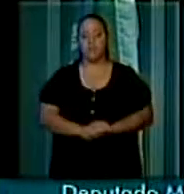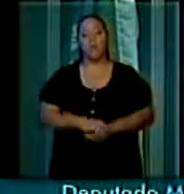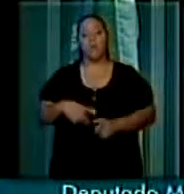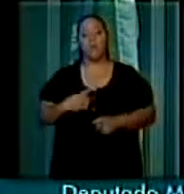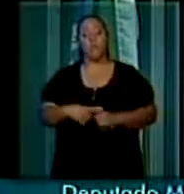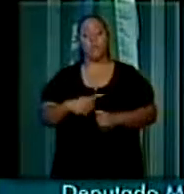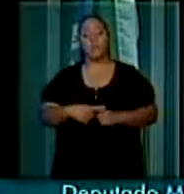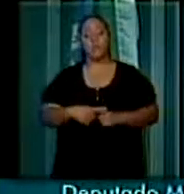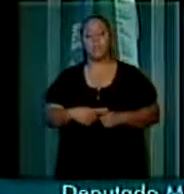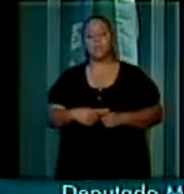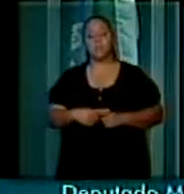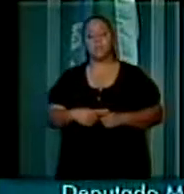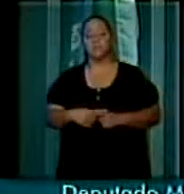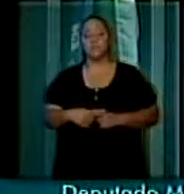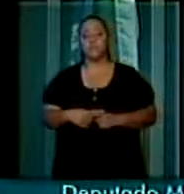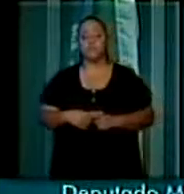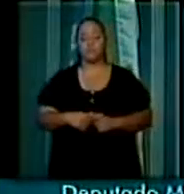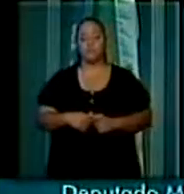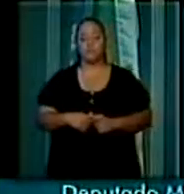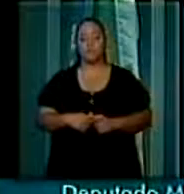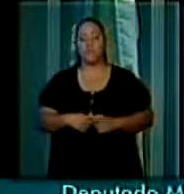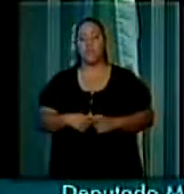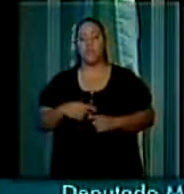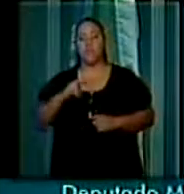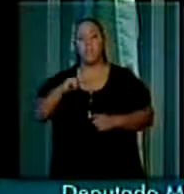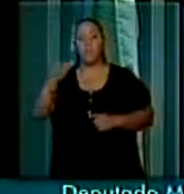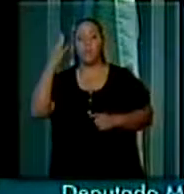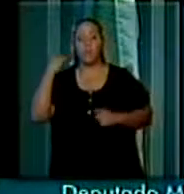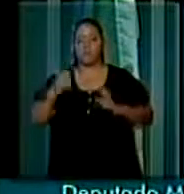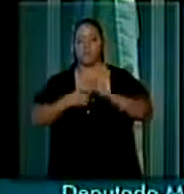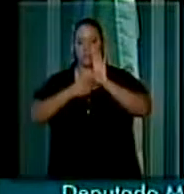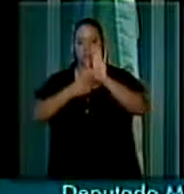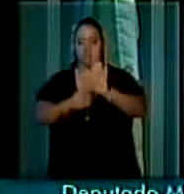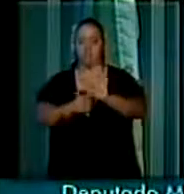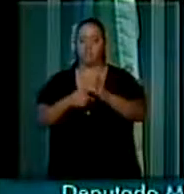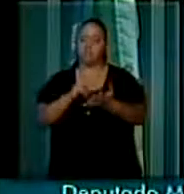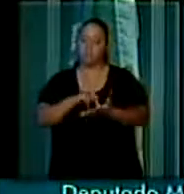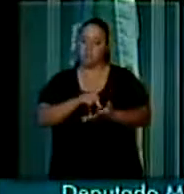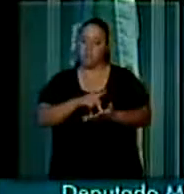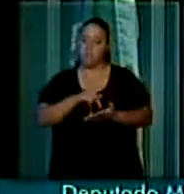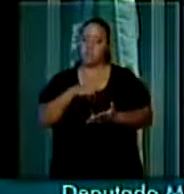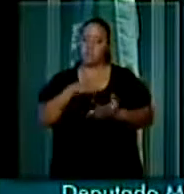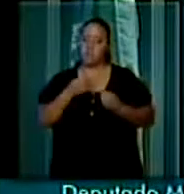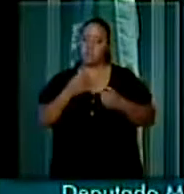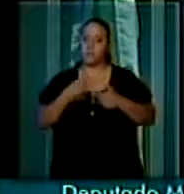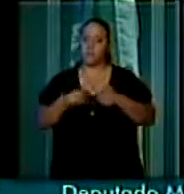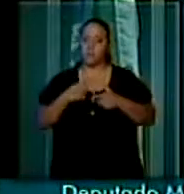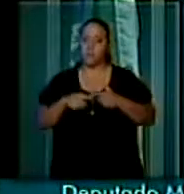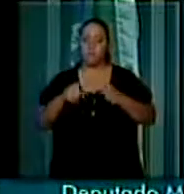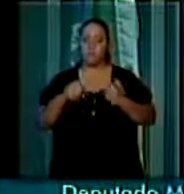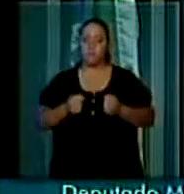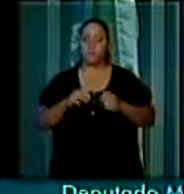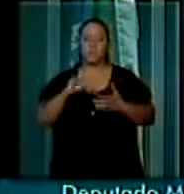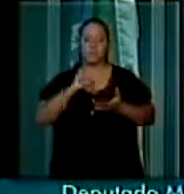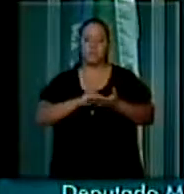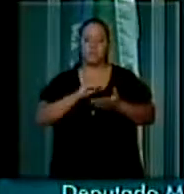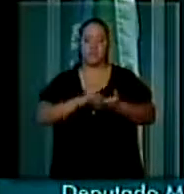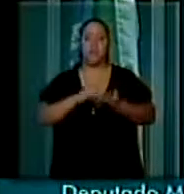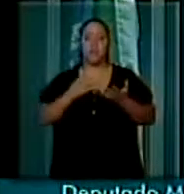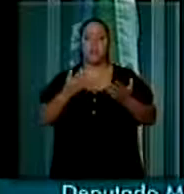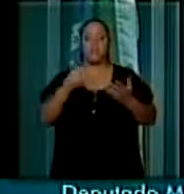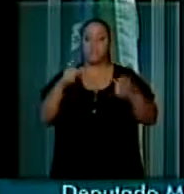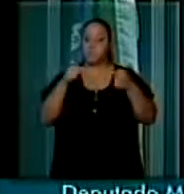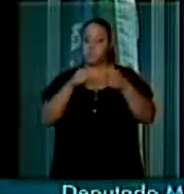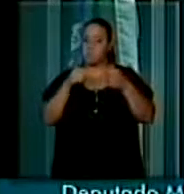Porque, da forma inicial que foi apresentada, realmente havia muita fragilidade, inclusive legal